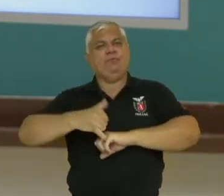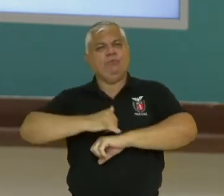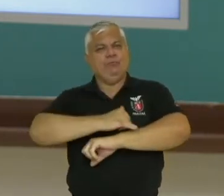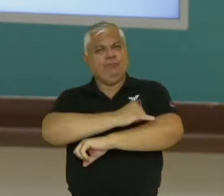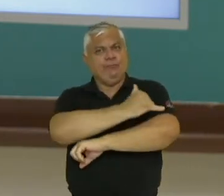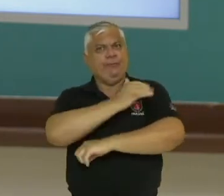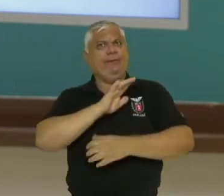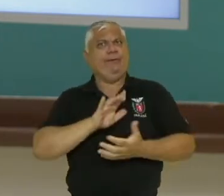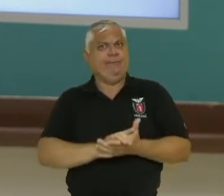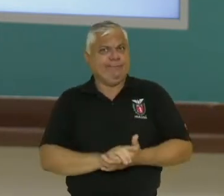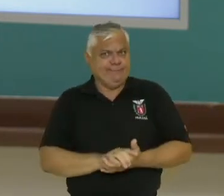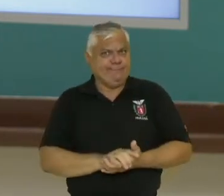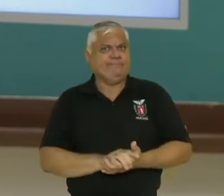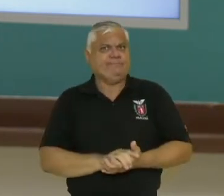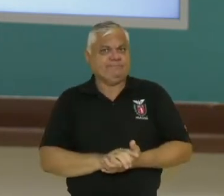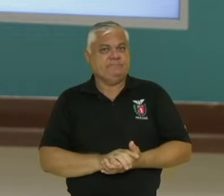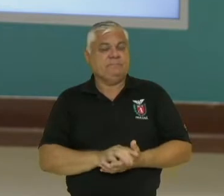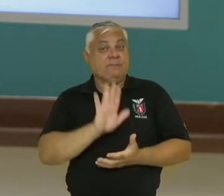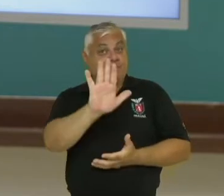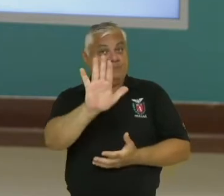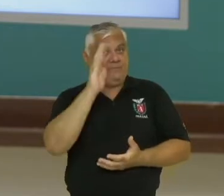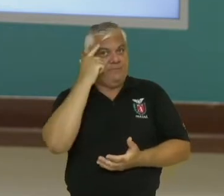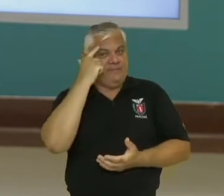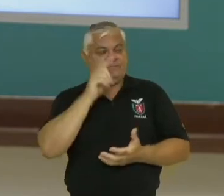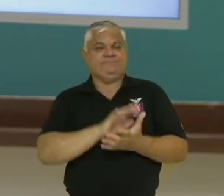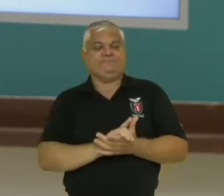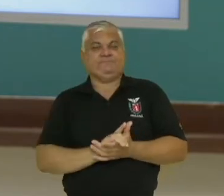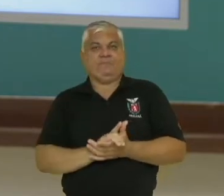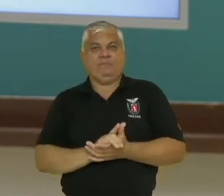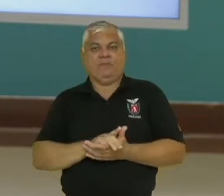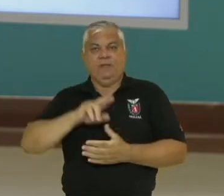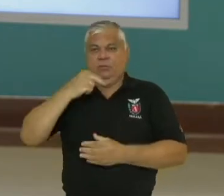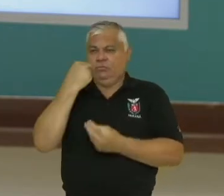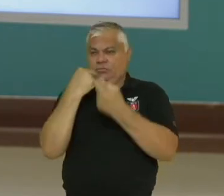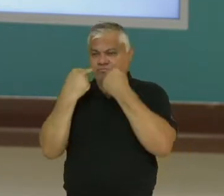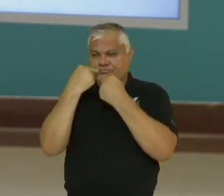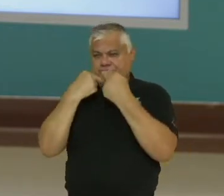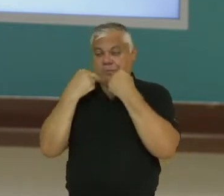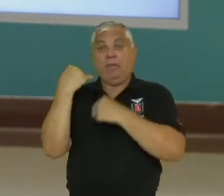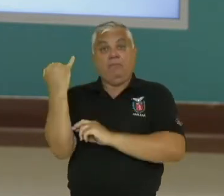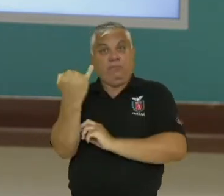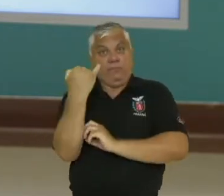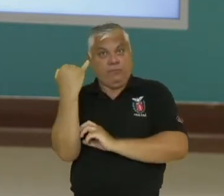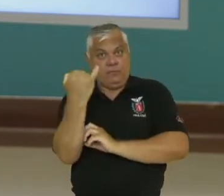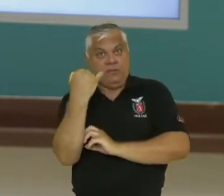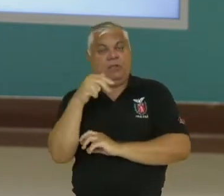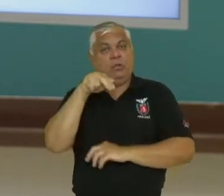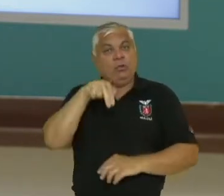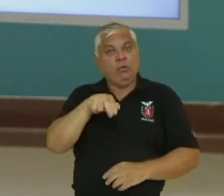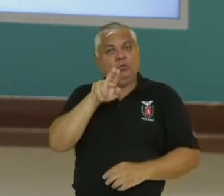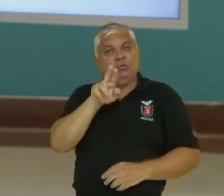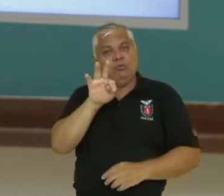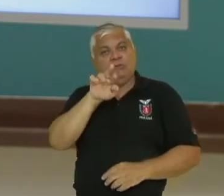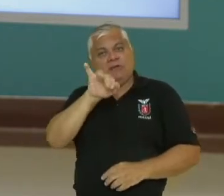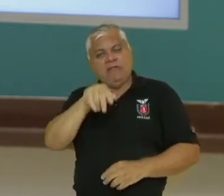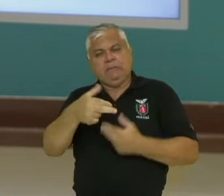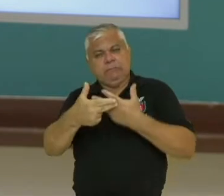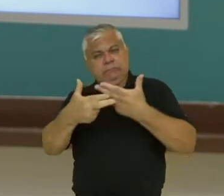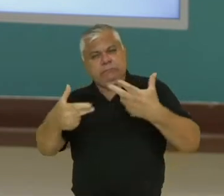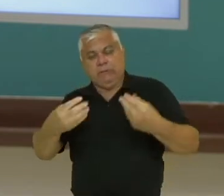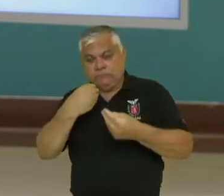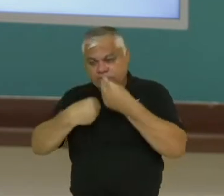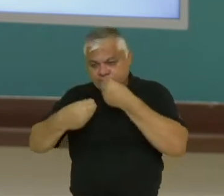gorduras. Então vamos imaginar assim: os nutrientes são importantes para a nossa saúde. Devemos consumi-los.